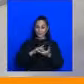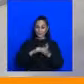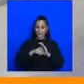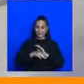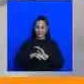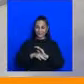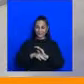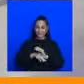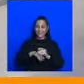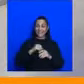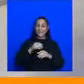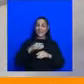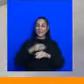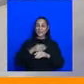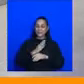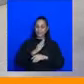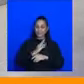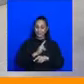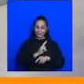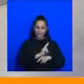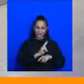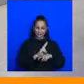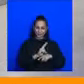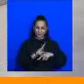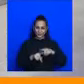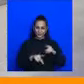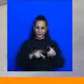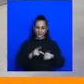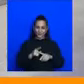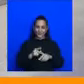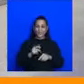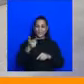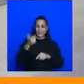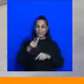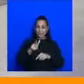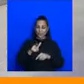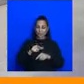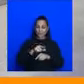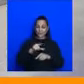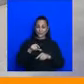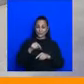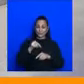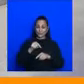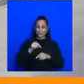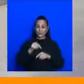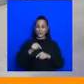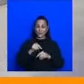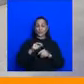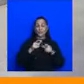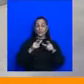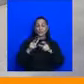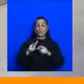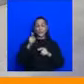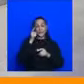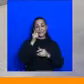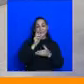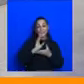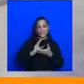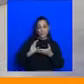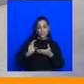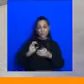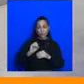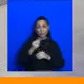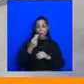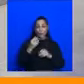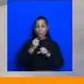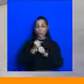da Lotomania, realizado, validado por nossas auditoras populares. Após a apuração, você poderá saber de onde são as apostas vencedoras ou